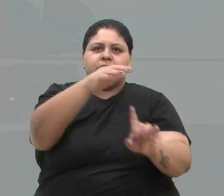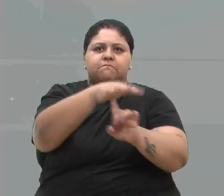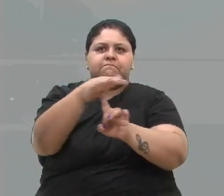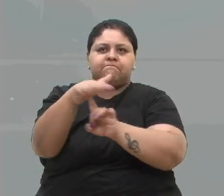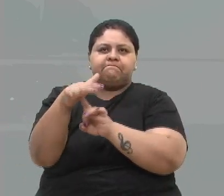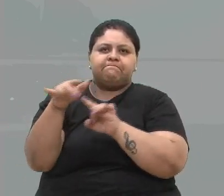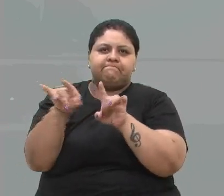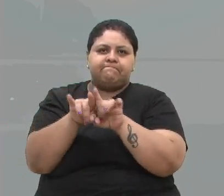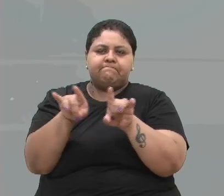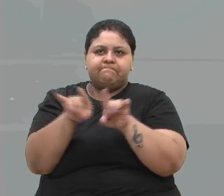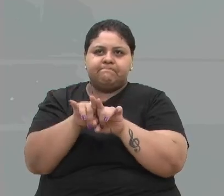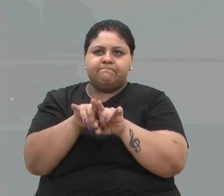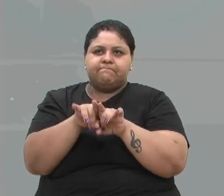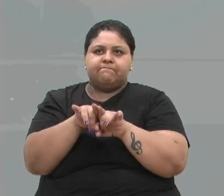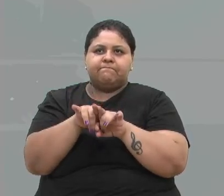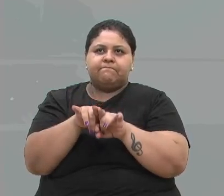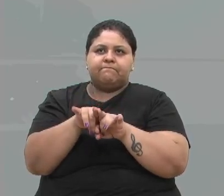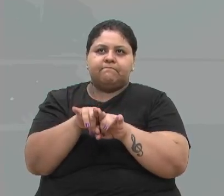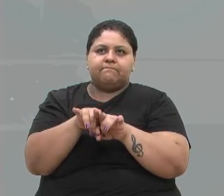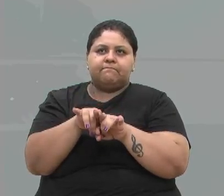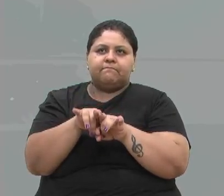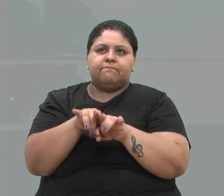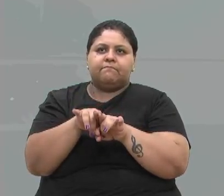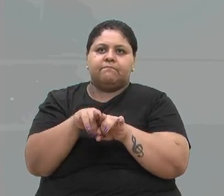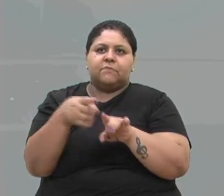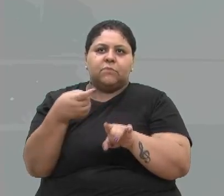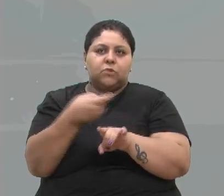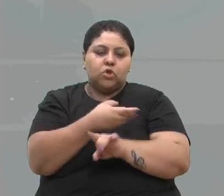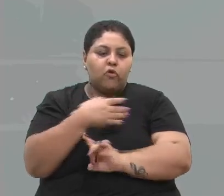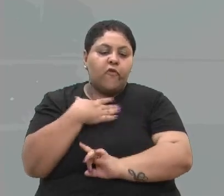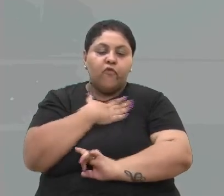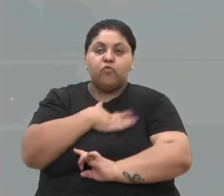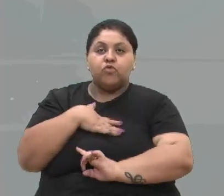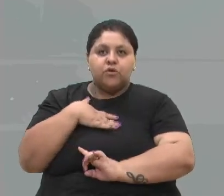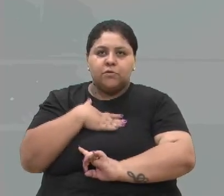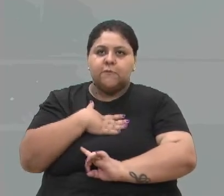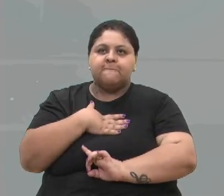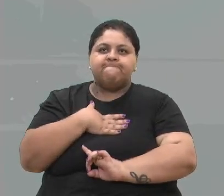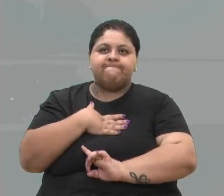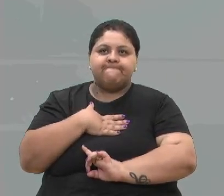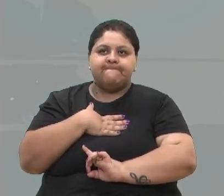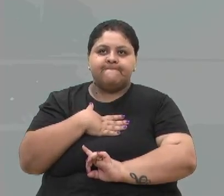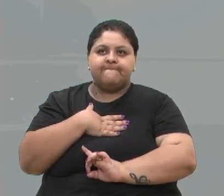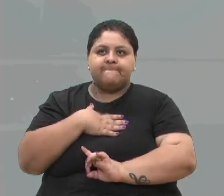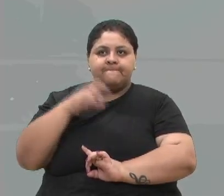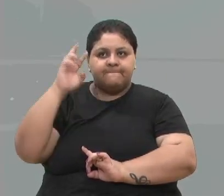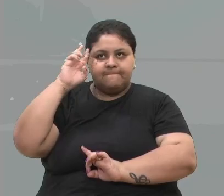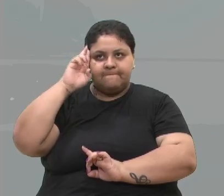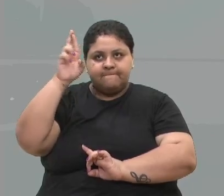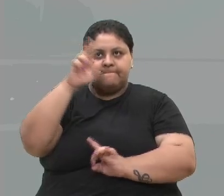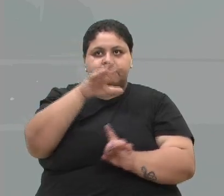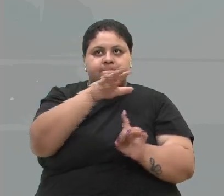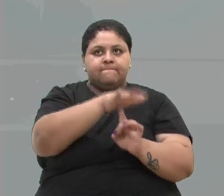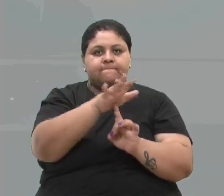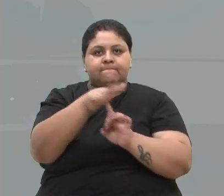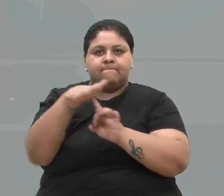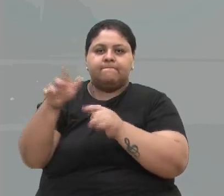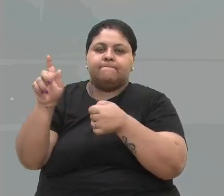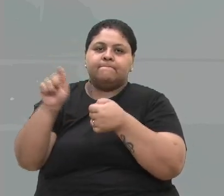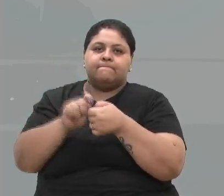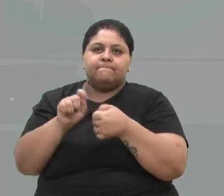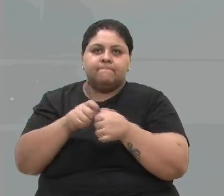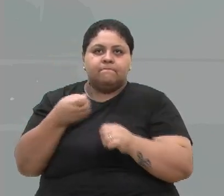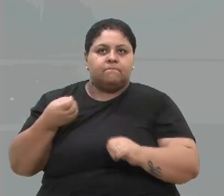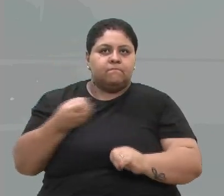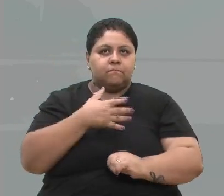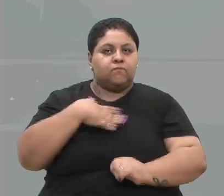Maesa. E a Feira da Maesa, ela está com um novo formato, né? Onde a direção da feira, ela realizou um novo